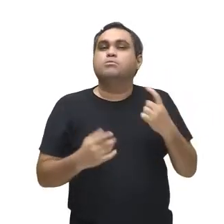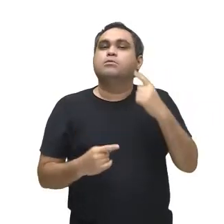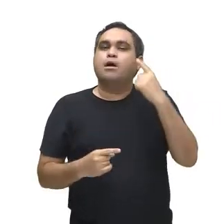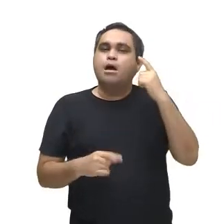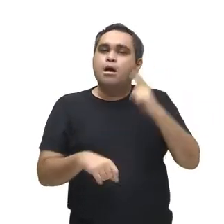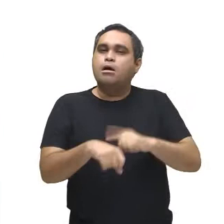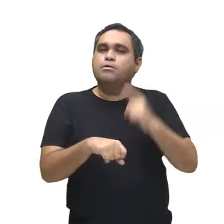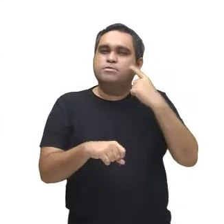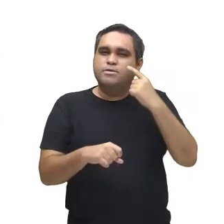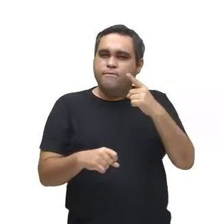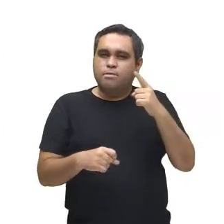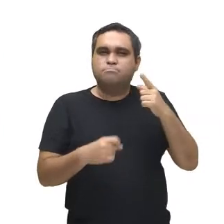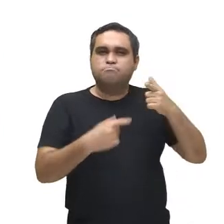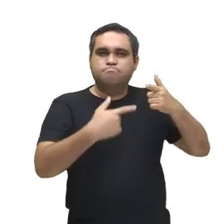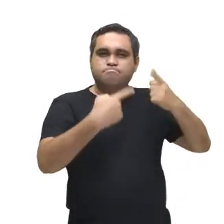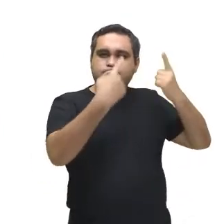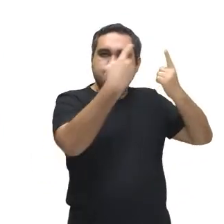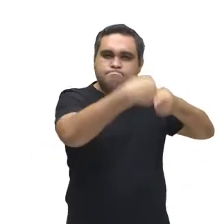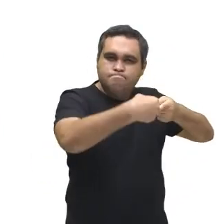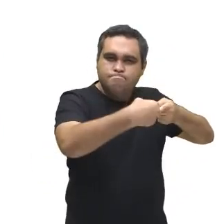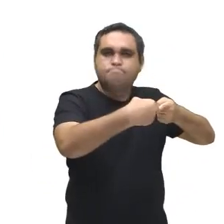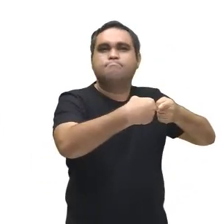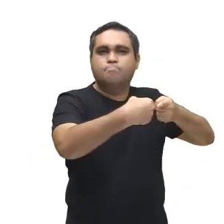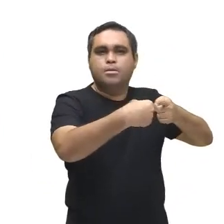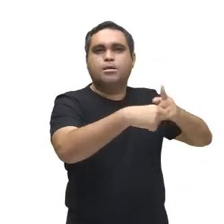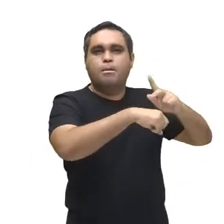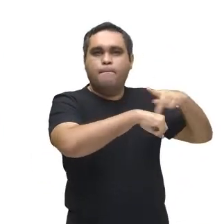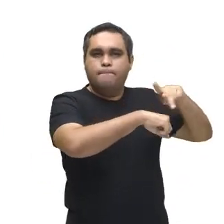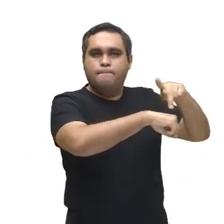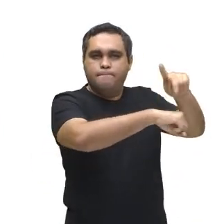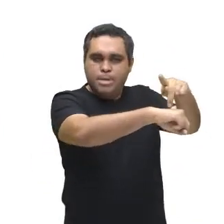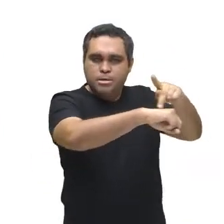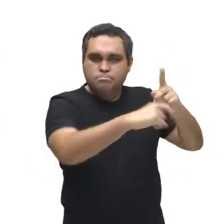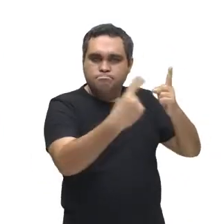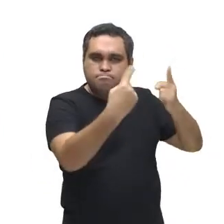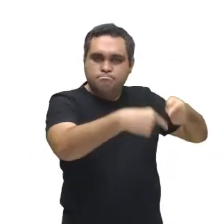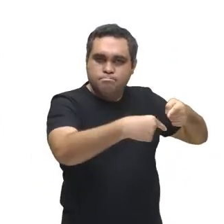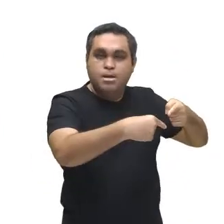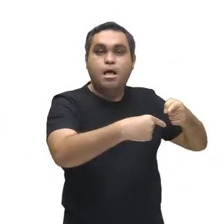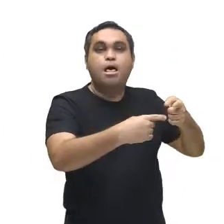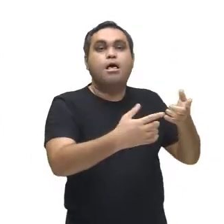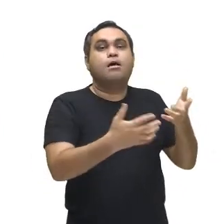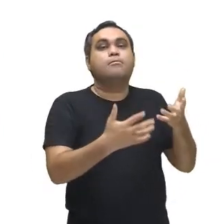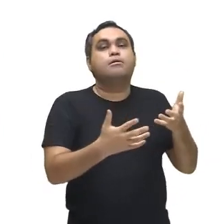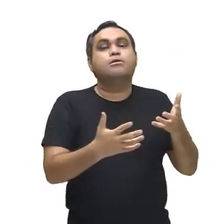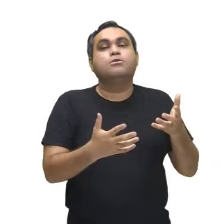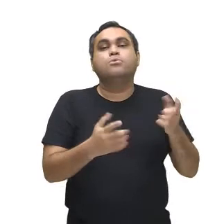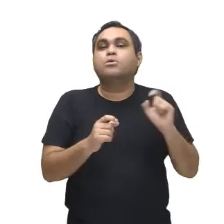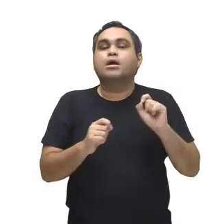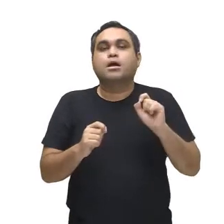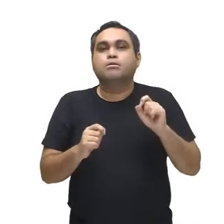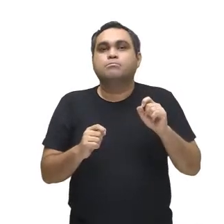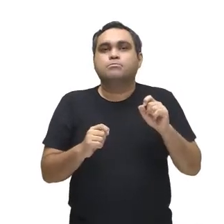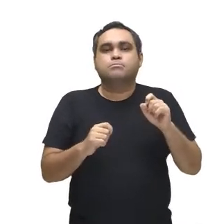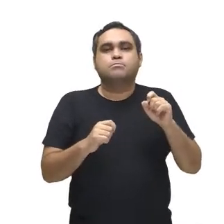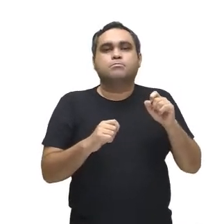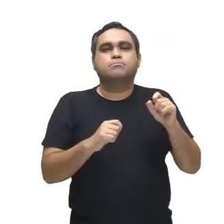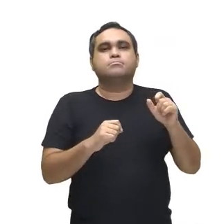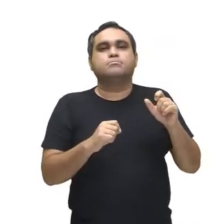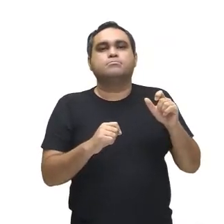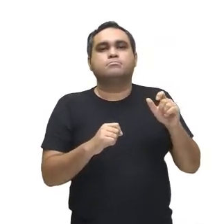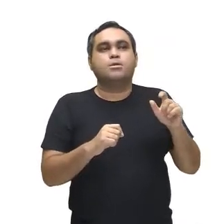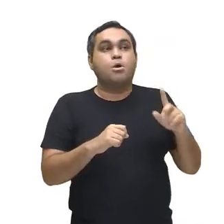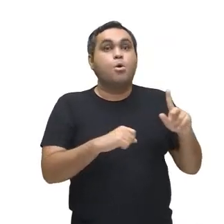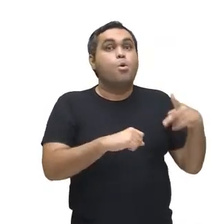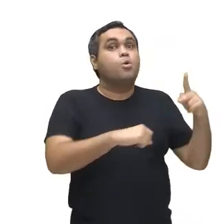identifica um conflito, basicamente essas potências em conflito buscam aquelas pessoas, ou melhor, aquelas potências com que